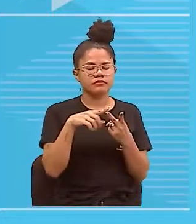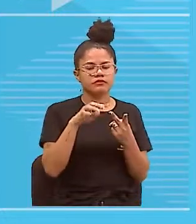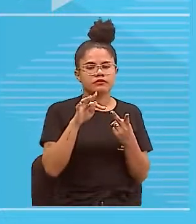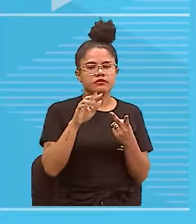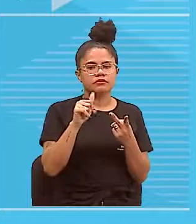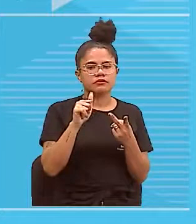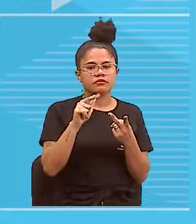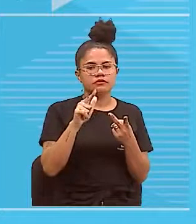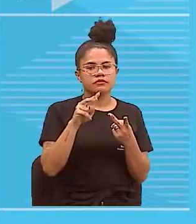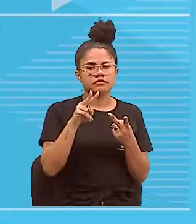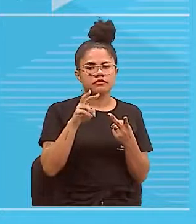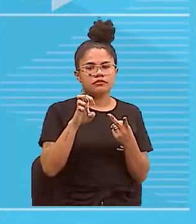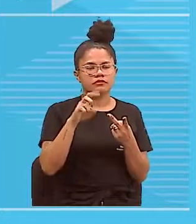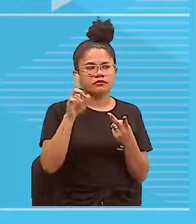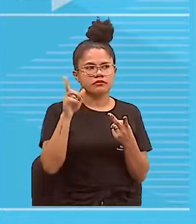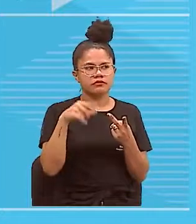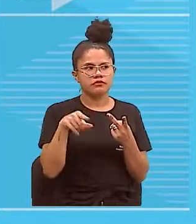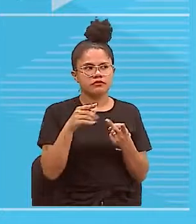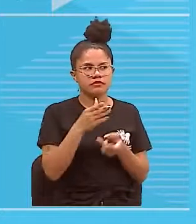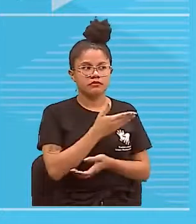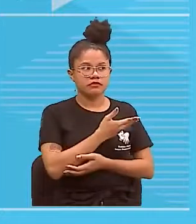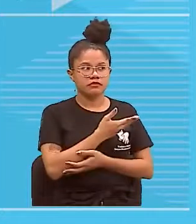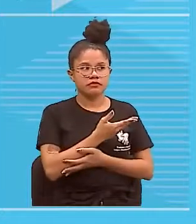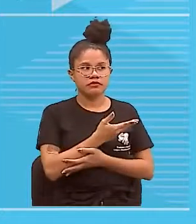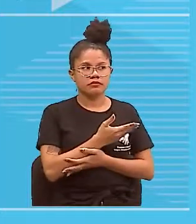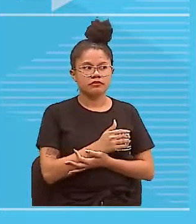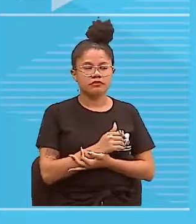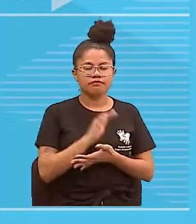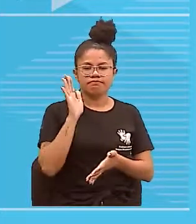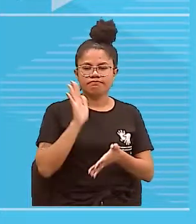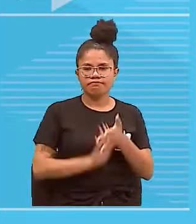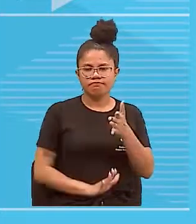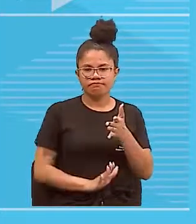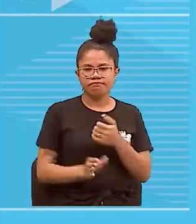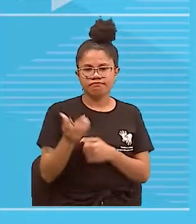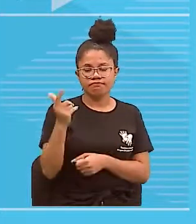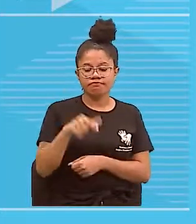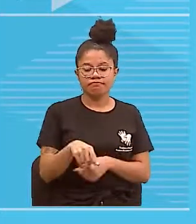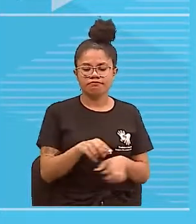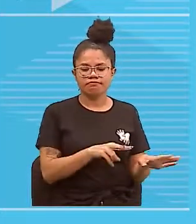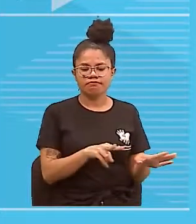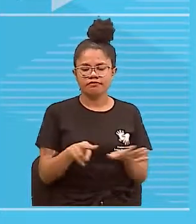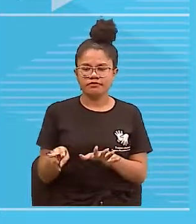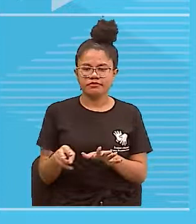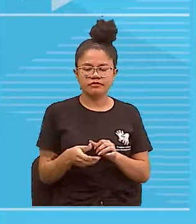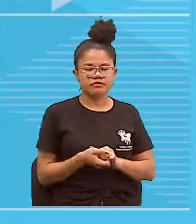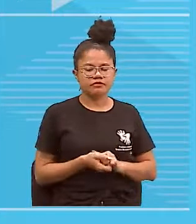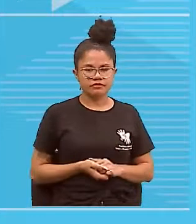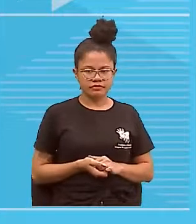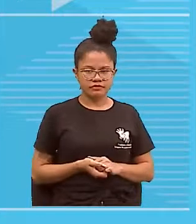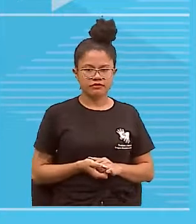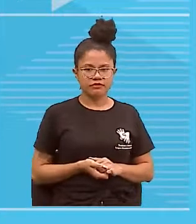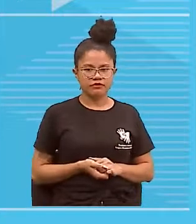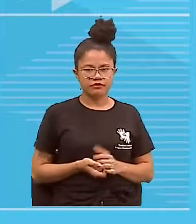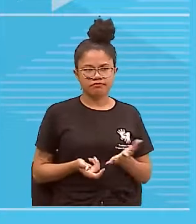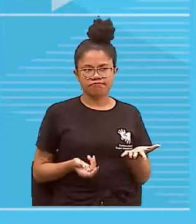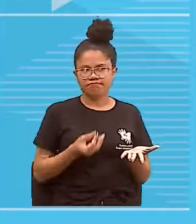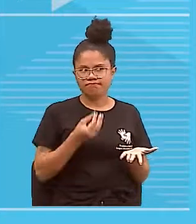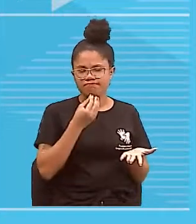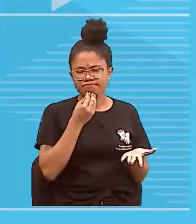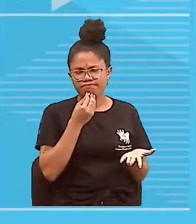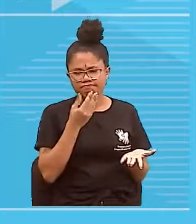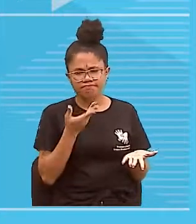de o viagem lá para o próxima semana O que é uma possibilidade